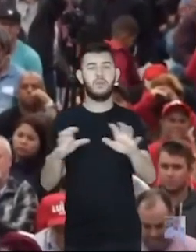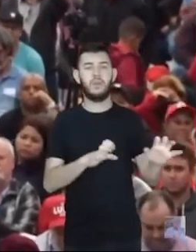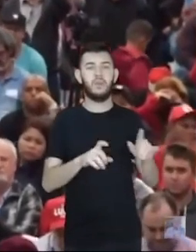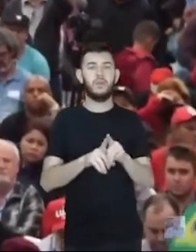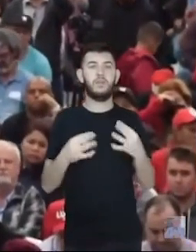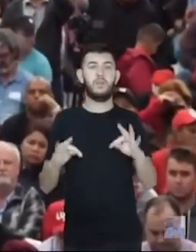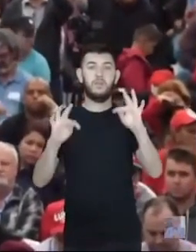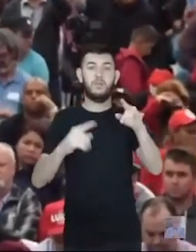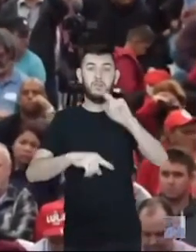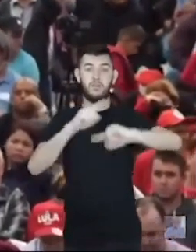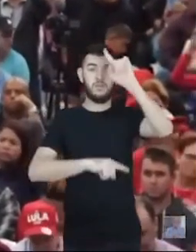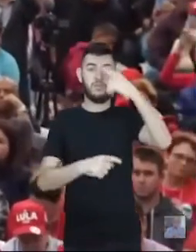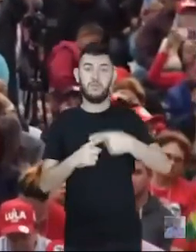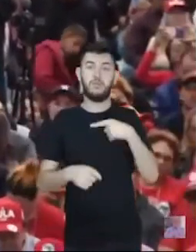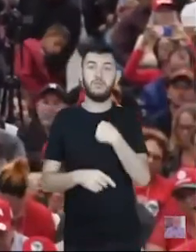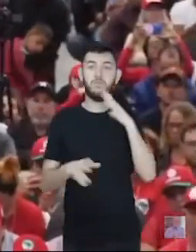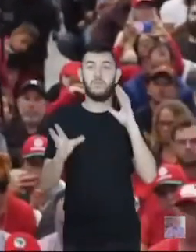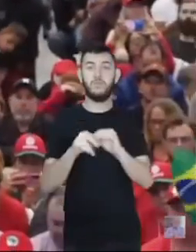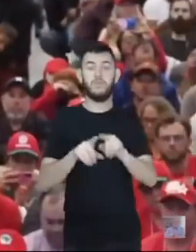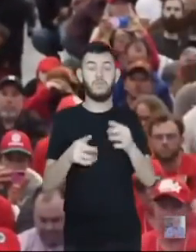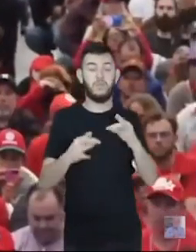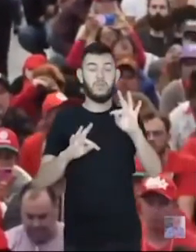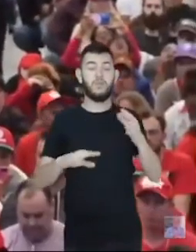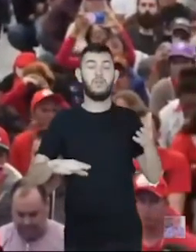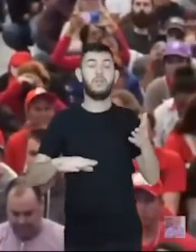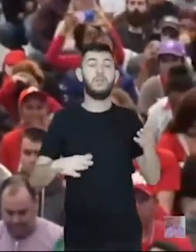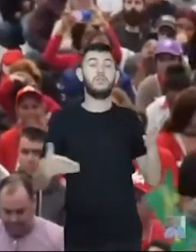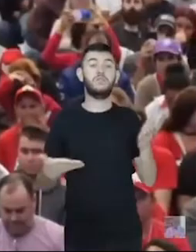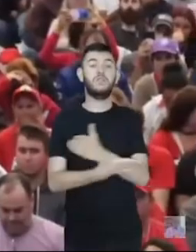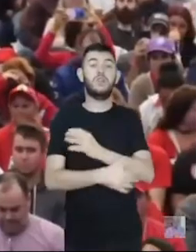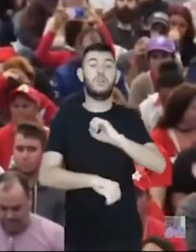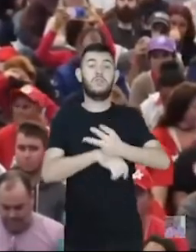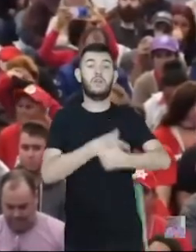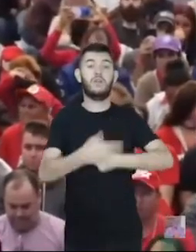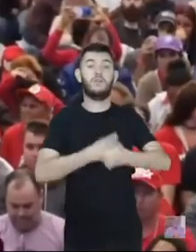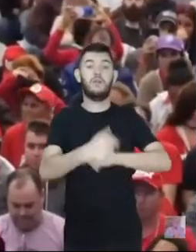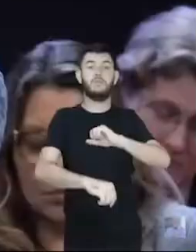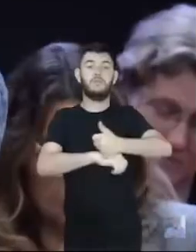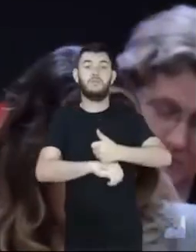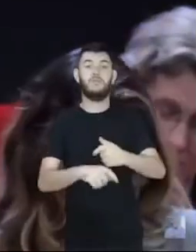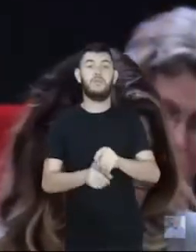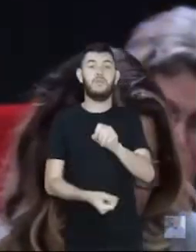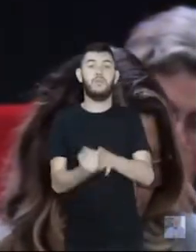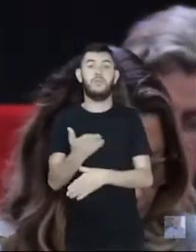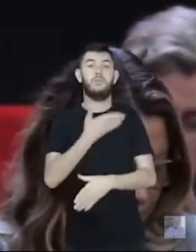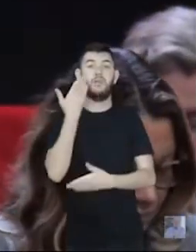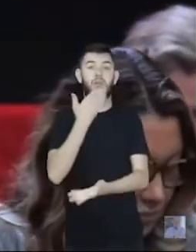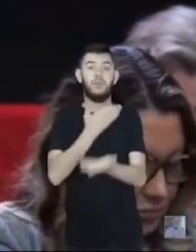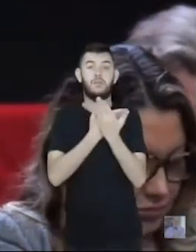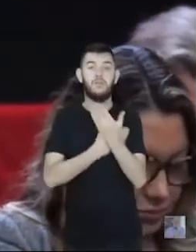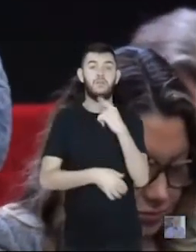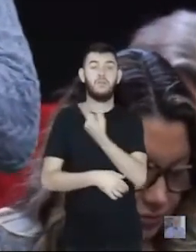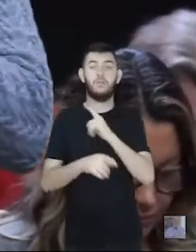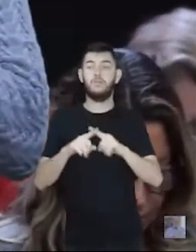se muitas vezes ele tira o emprego, ele gera facilidade e muitas outras coisas para nós, nós precisamos então discutir